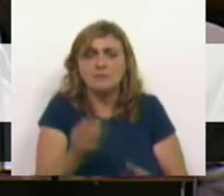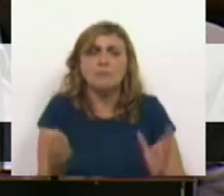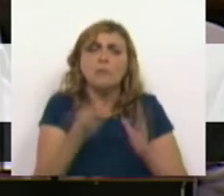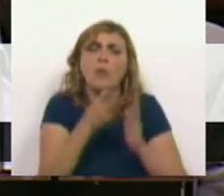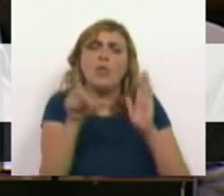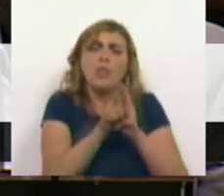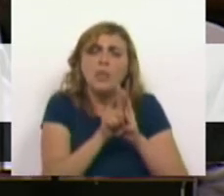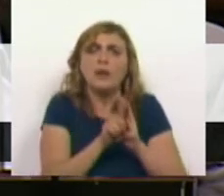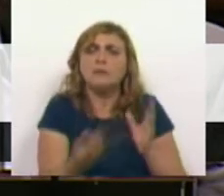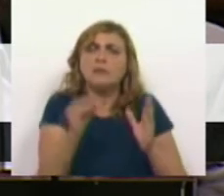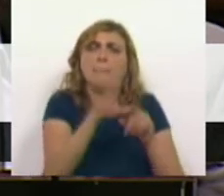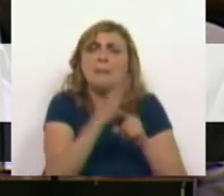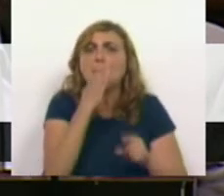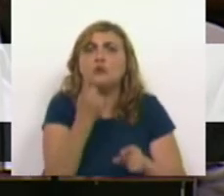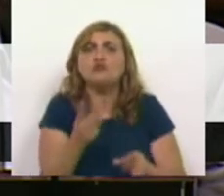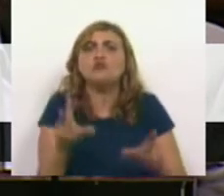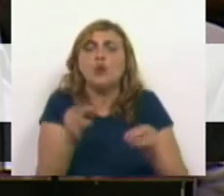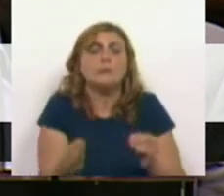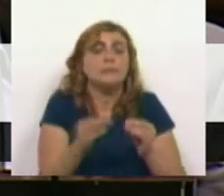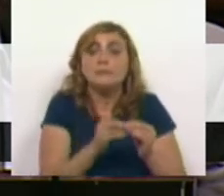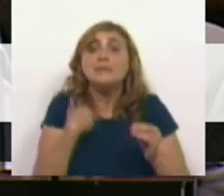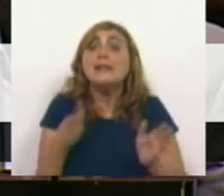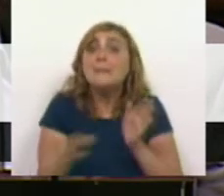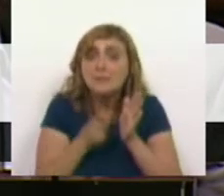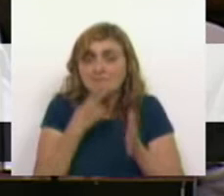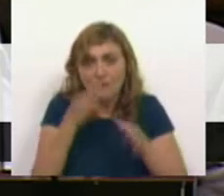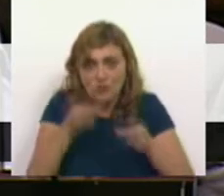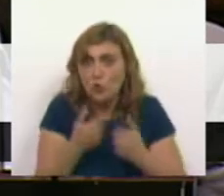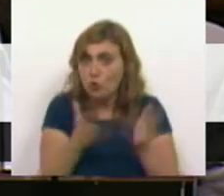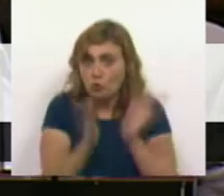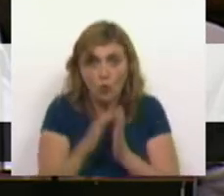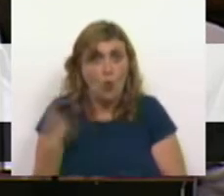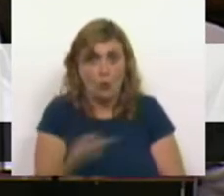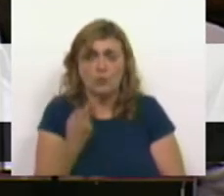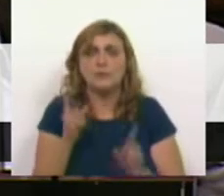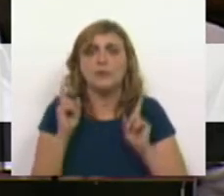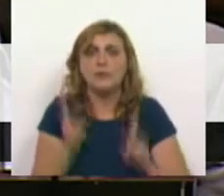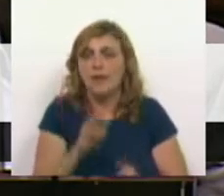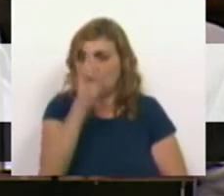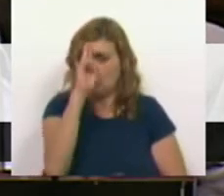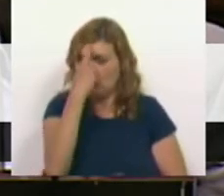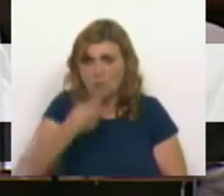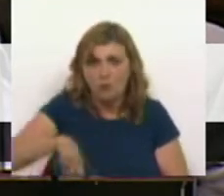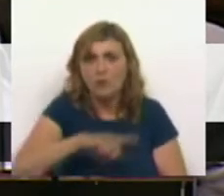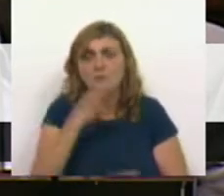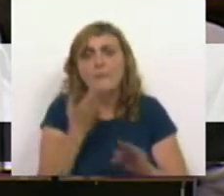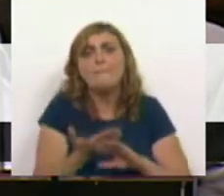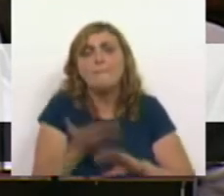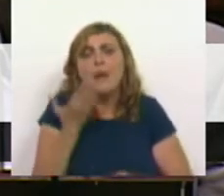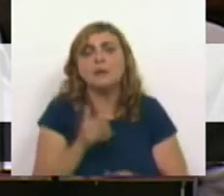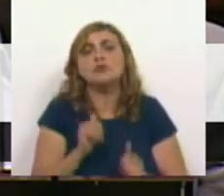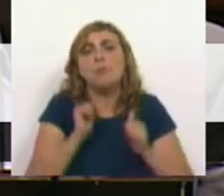projeto de lei vazio de alguma coisa nova. Aquilo de que precisamos todos é de nos esforçar para que sejam mais e